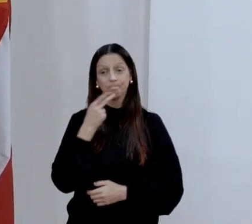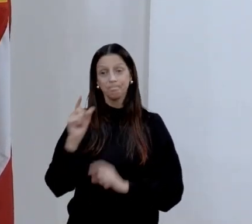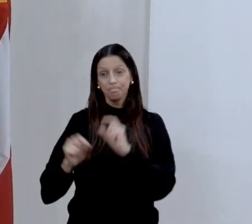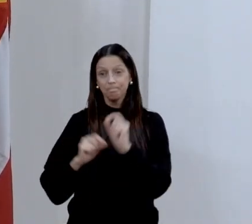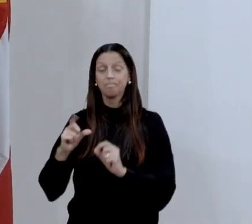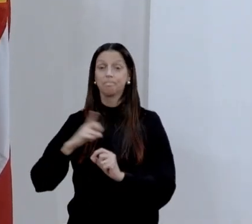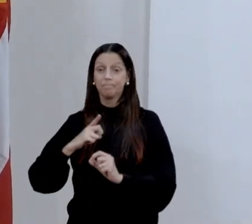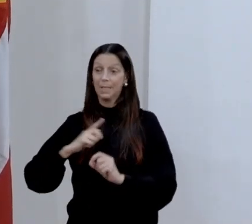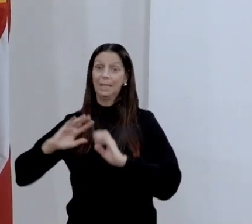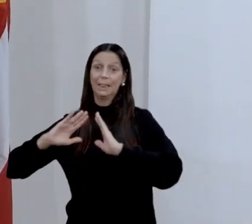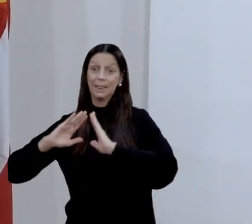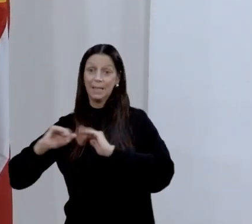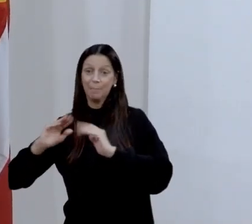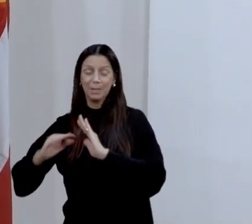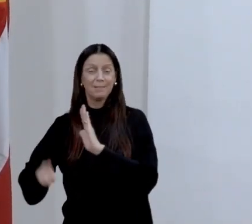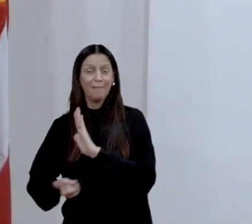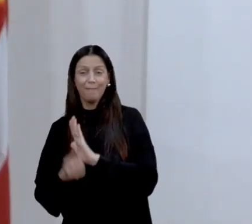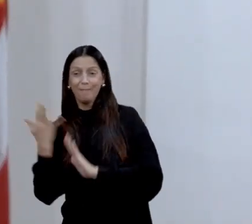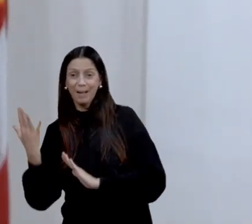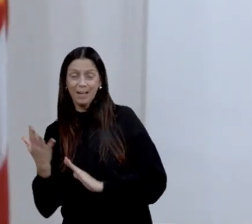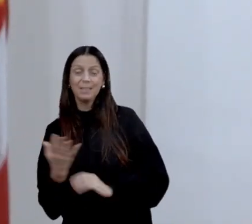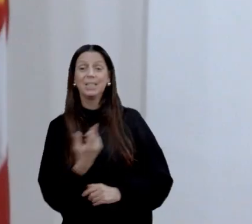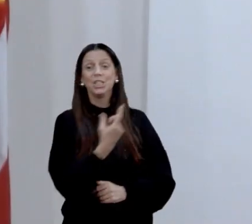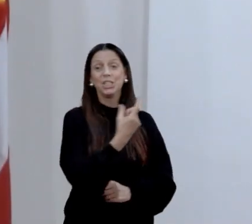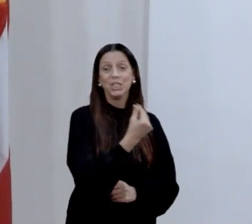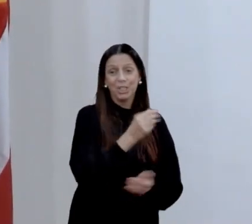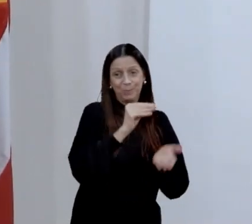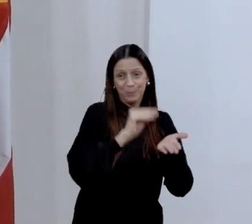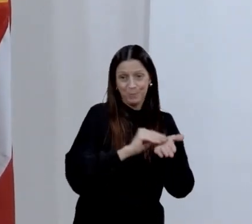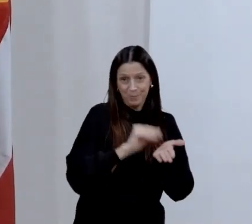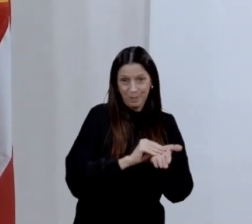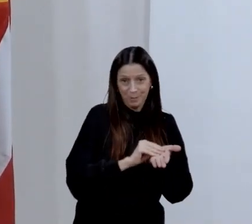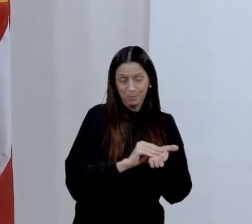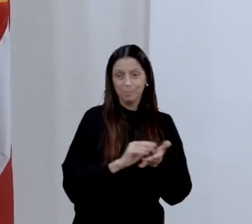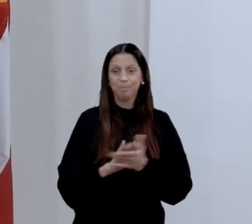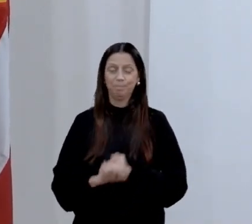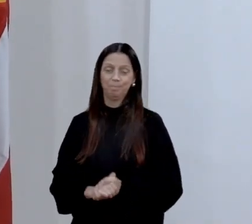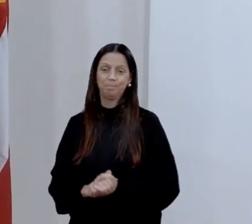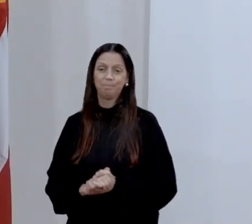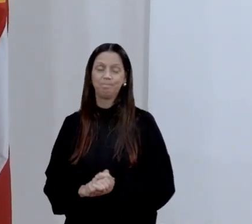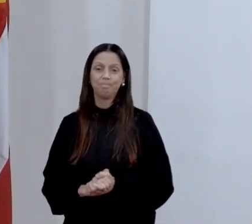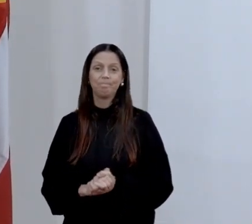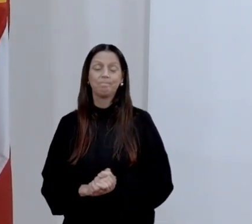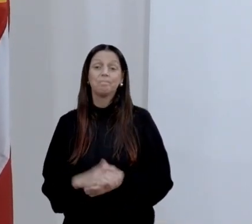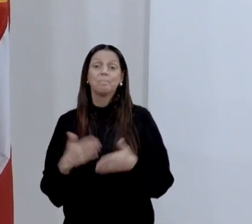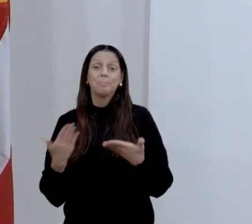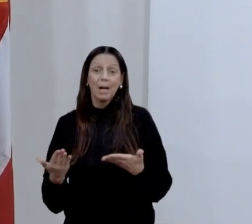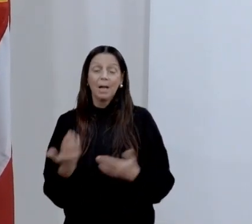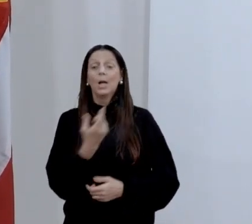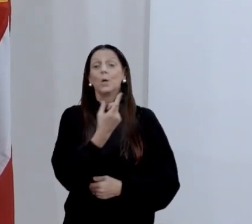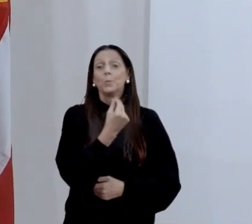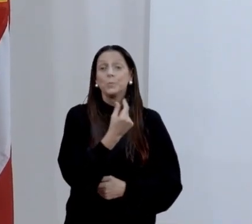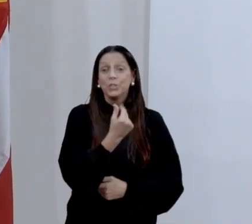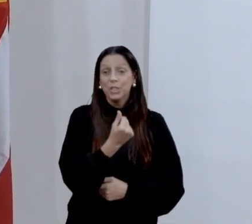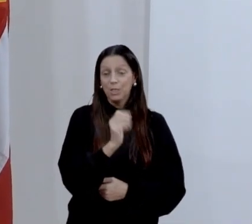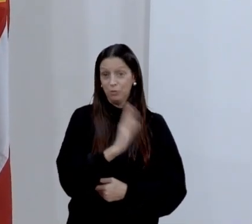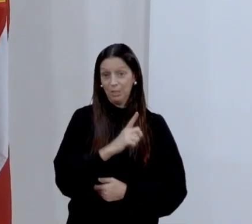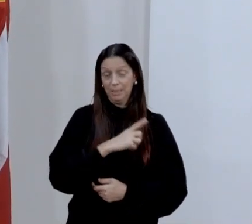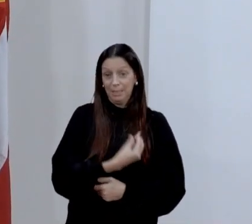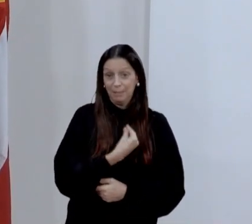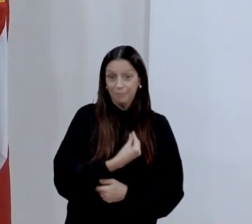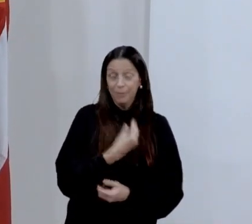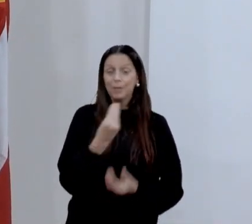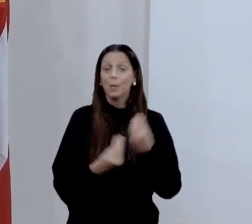recursos são escassos. E de que forma que a gente deve aplicar esses recursos que são escassos, aonde a gente consegue impactar o maior número de